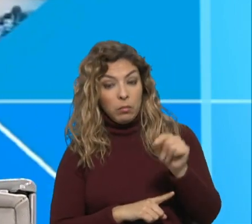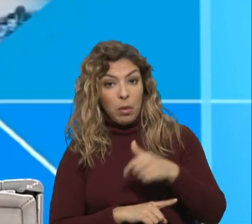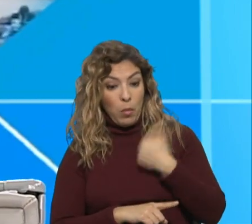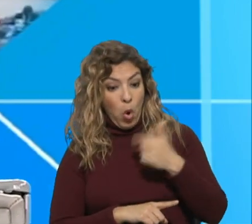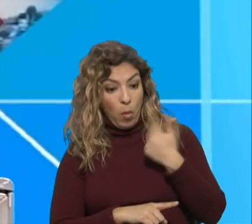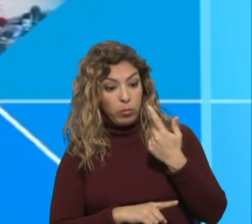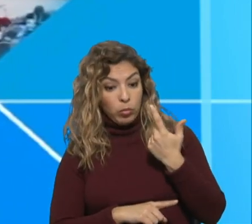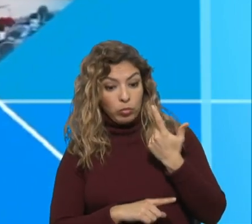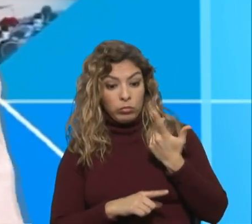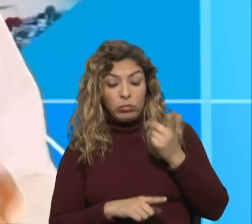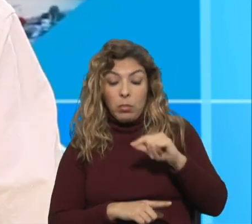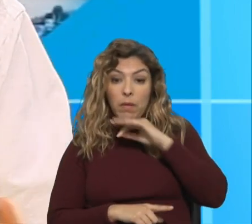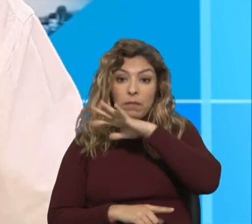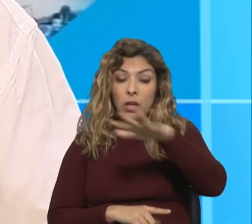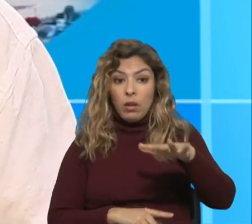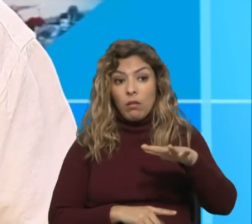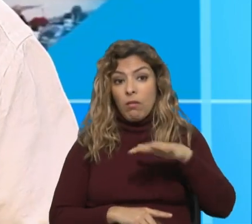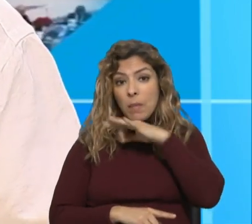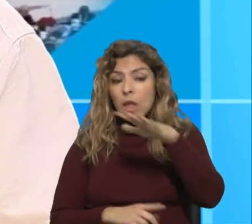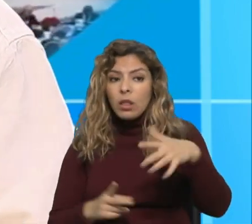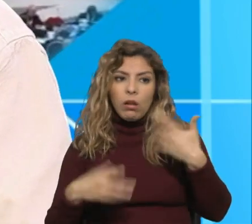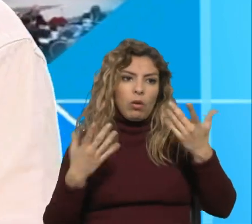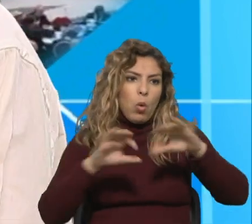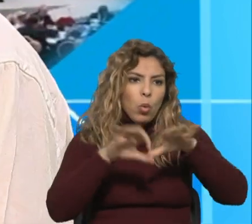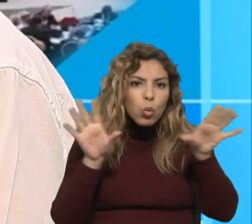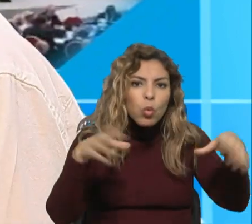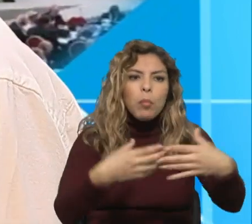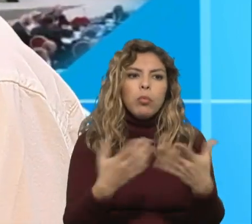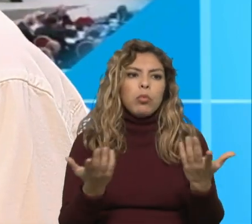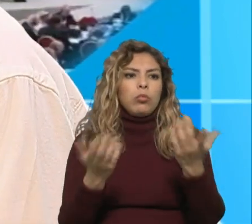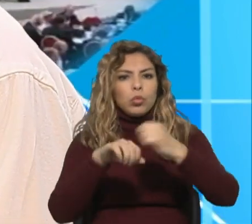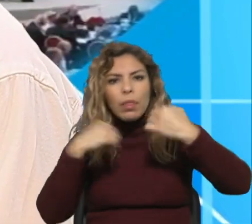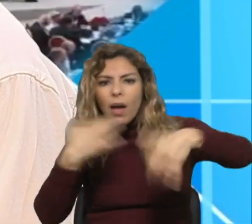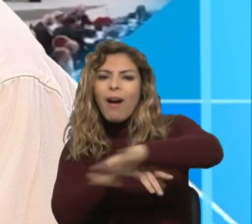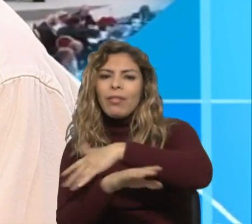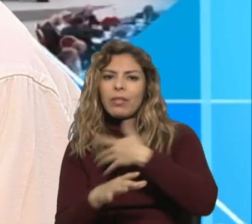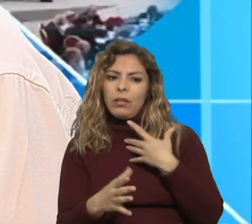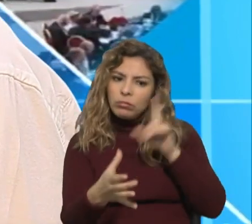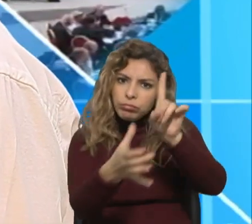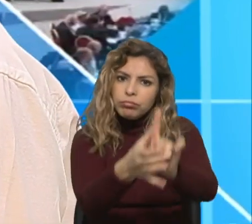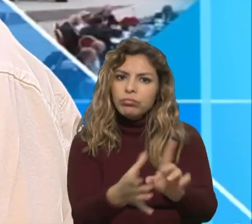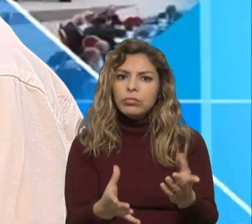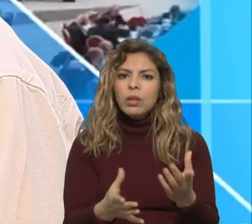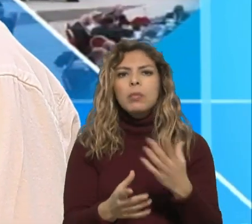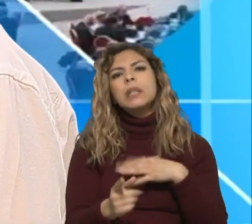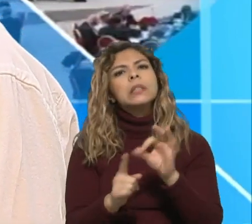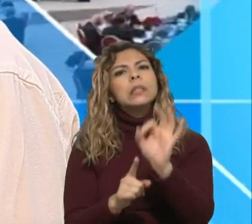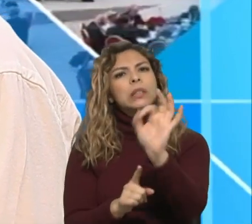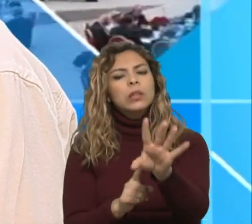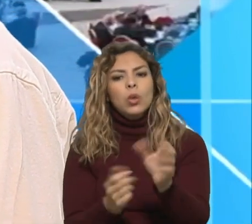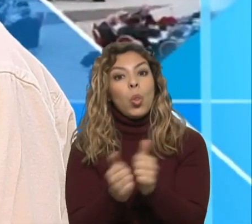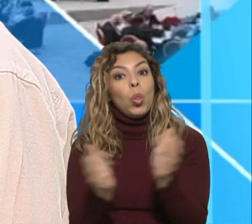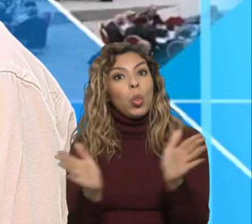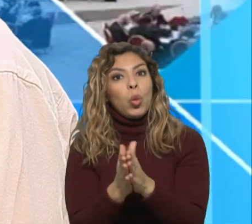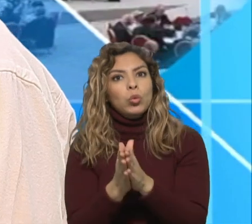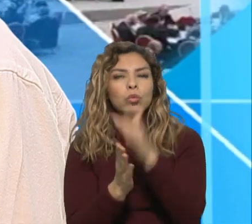e na vida comunitária, não é? Que todos temos. E, portanto, a semente que gostávamos de deixar era esta, que todos se tornem agentes